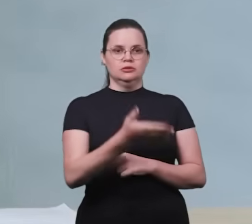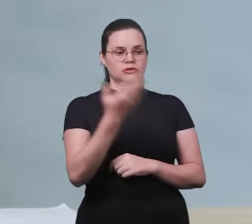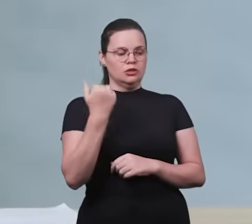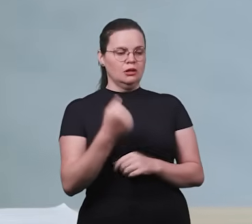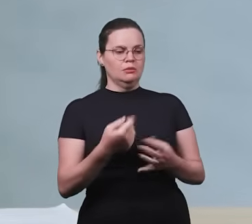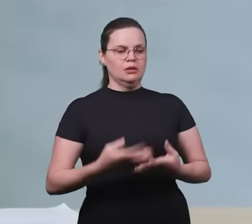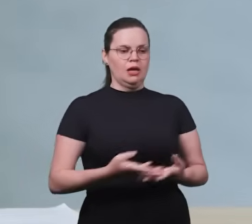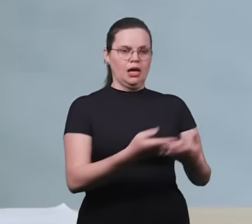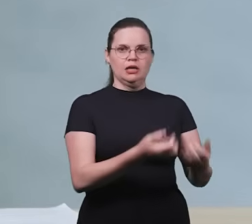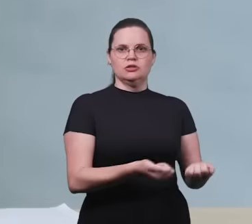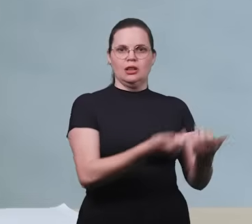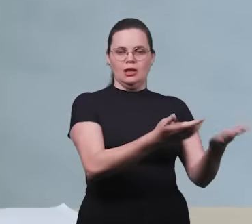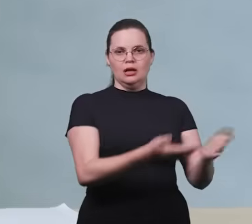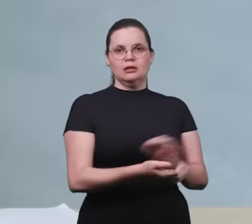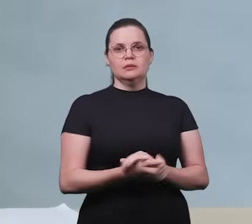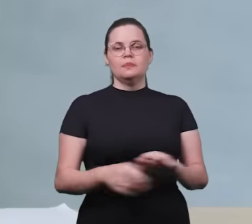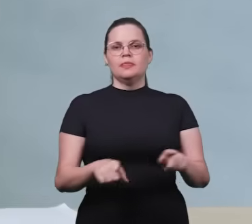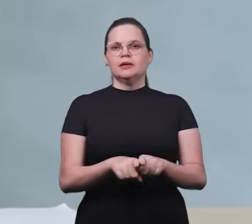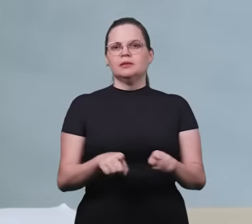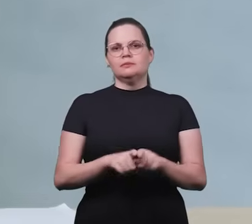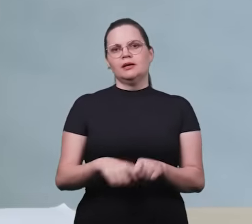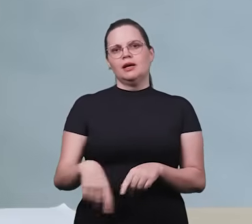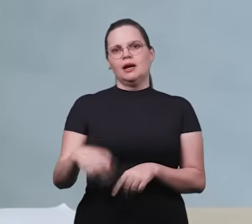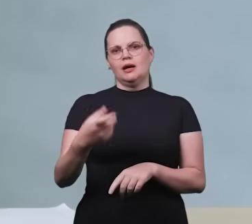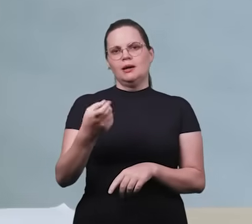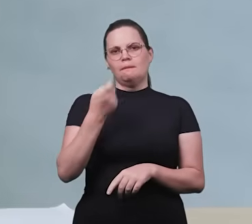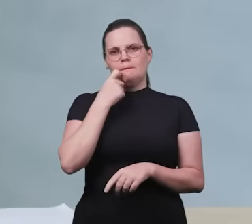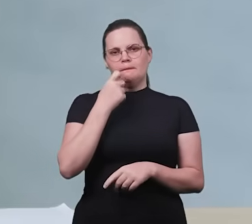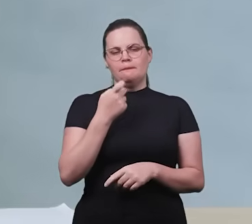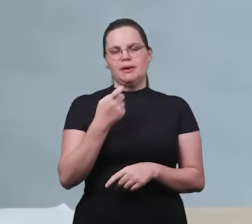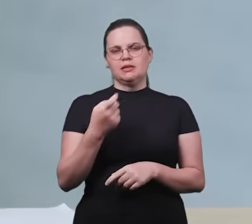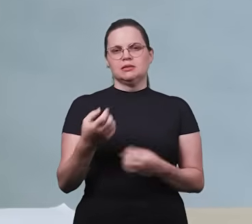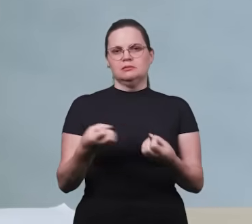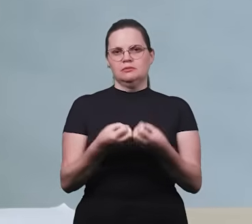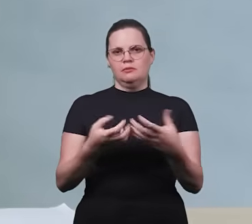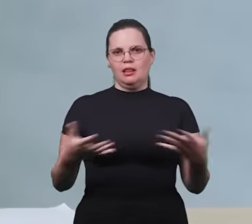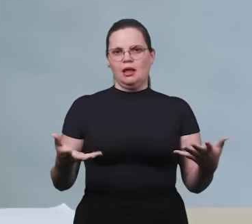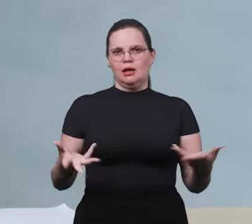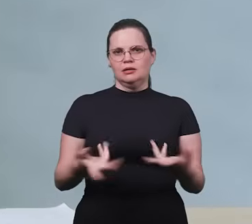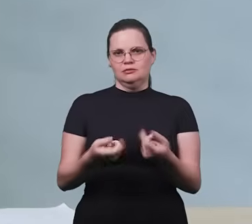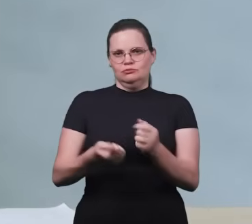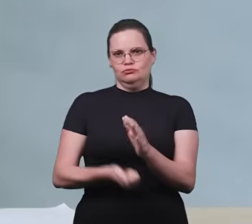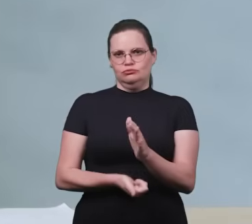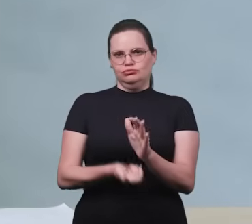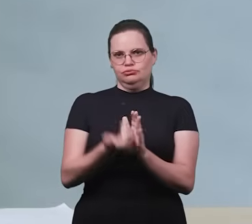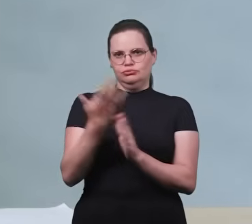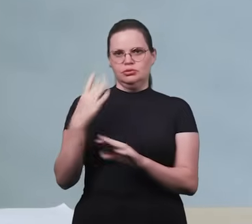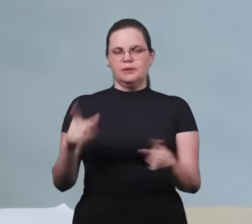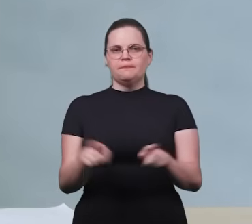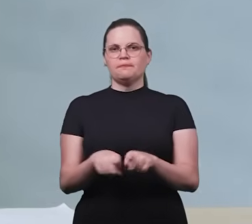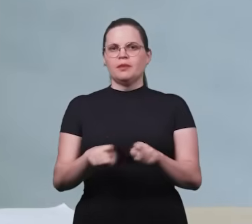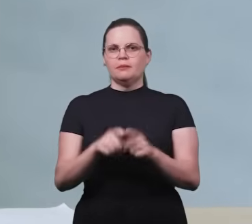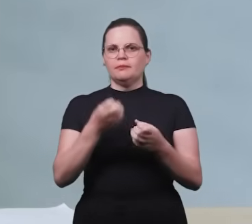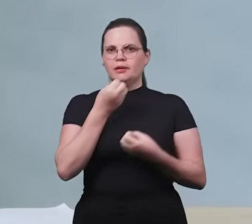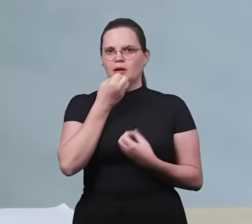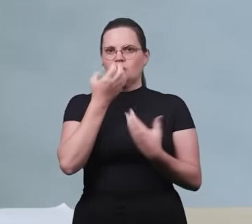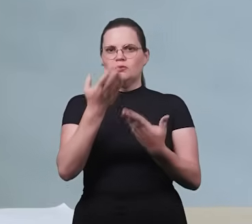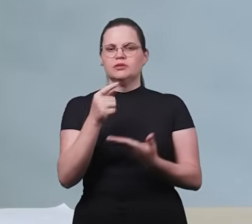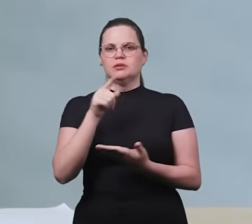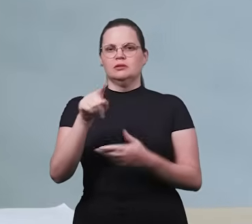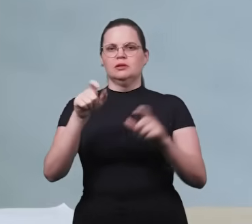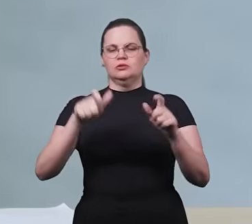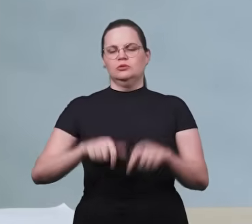pesca maravilhosa, né, que o Senhor menciona, que está em Lucas 5,8, né? A confissão de Cesareia, um momento de revelação